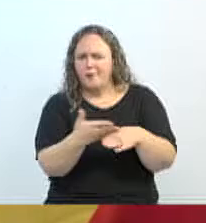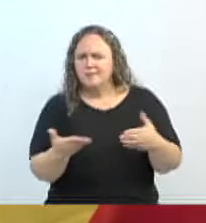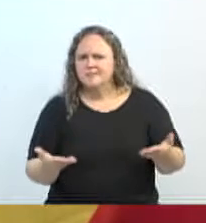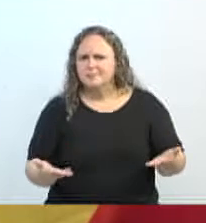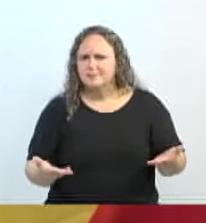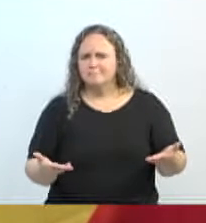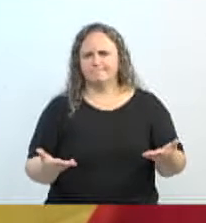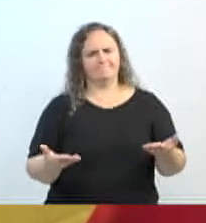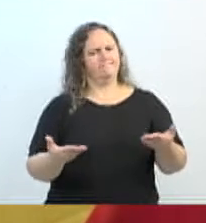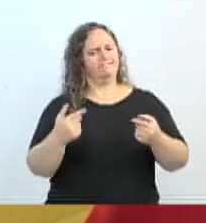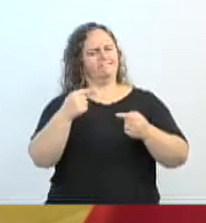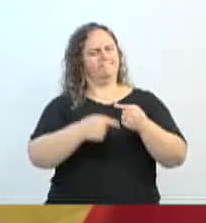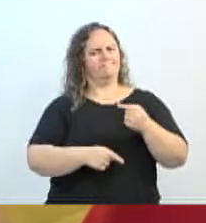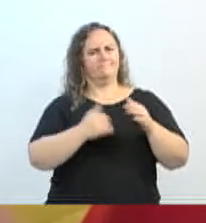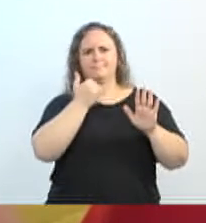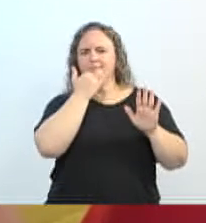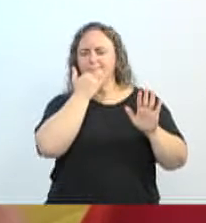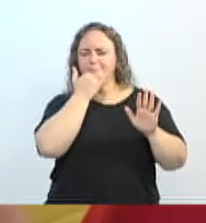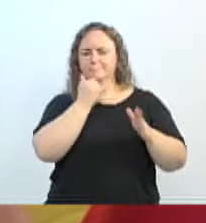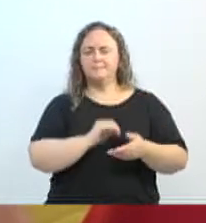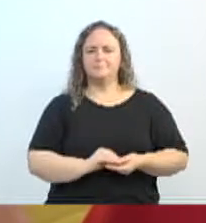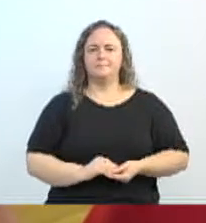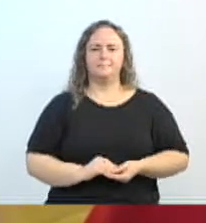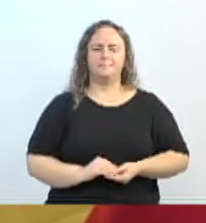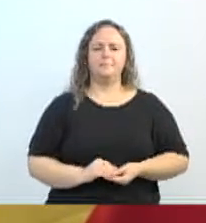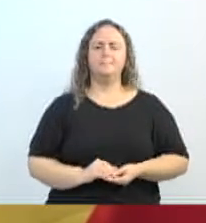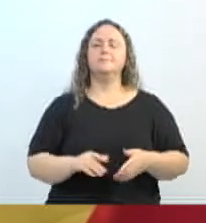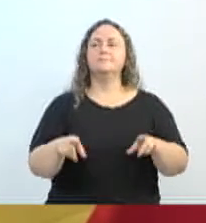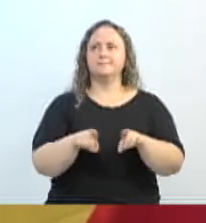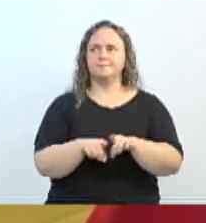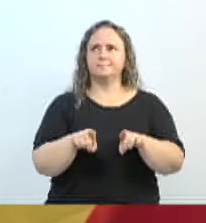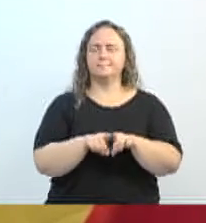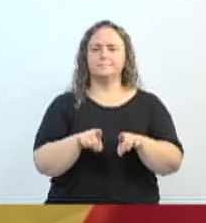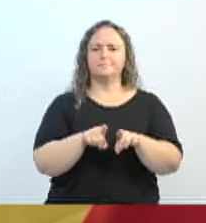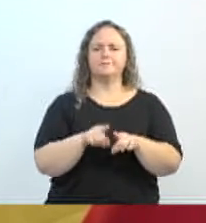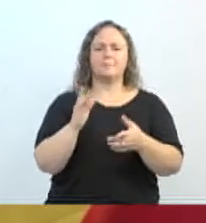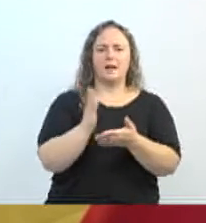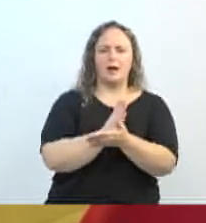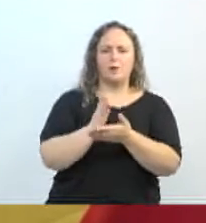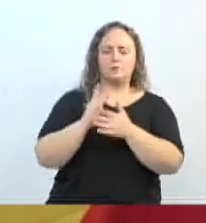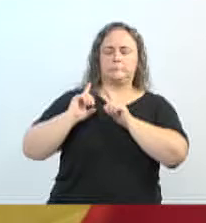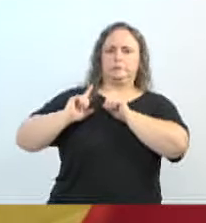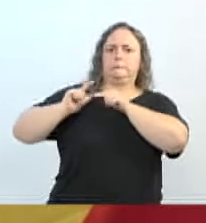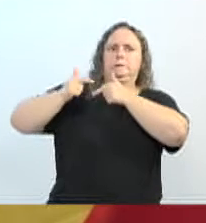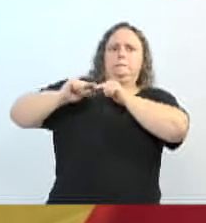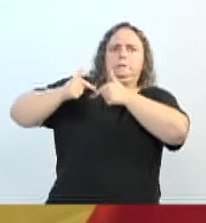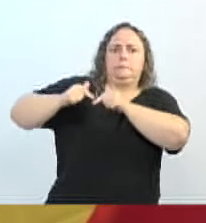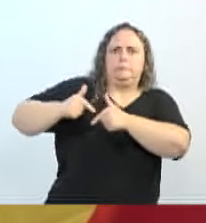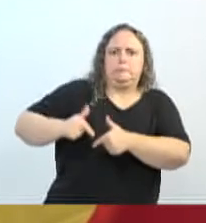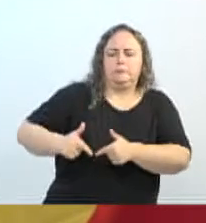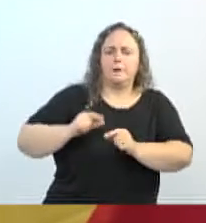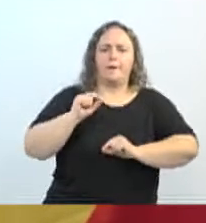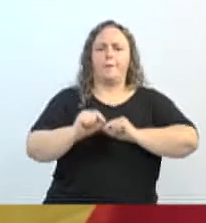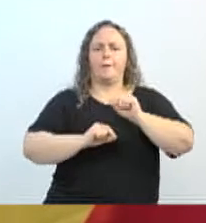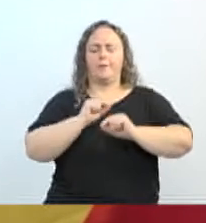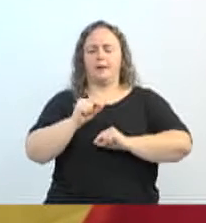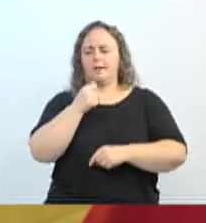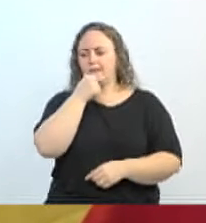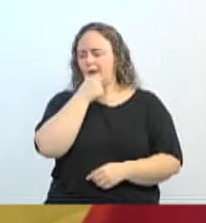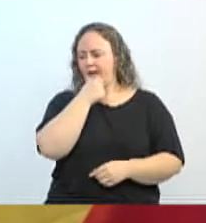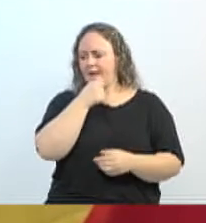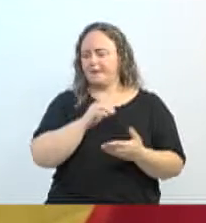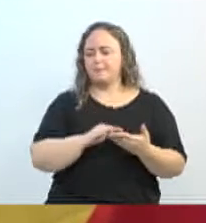considero equivocada. De outro lado, existe uma ala um pouco ultraconservadora que quer impedir que